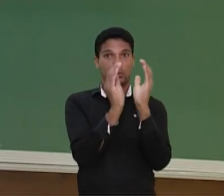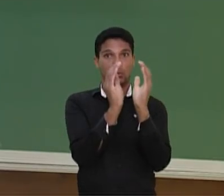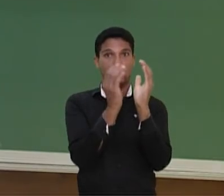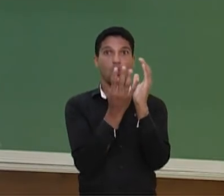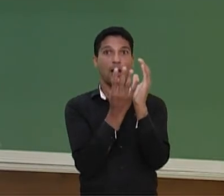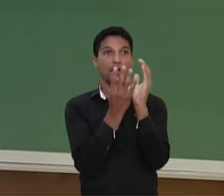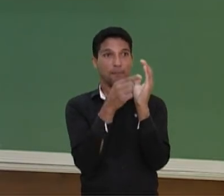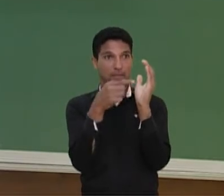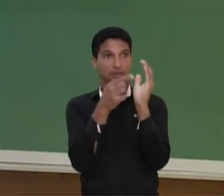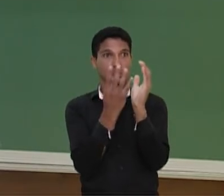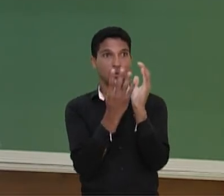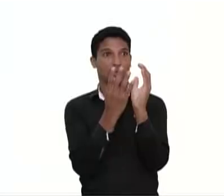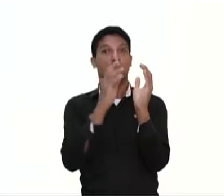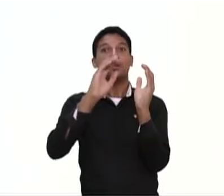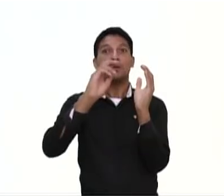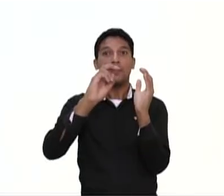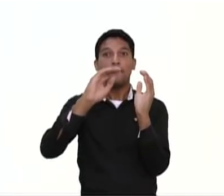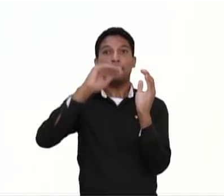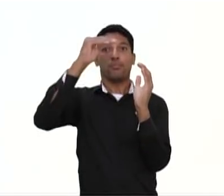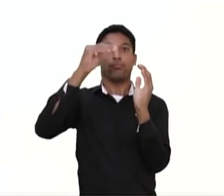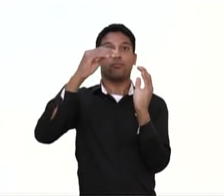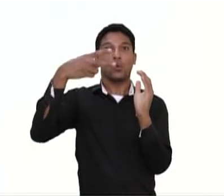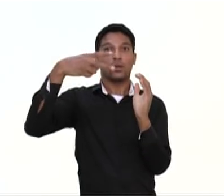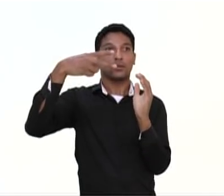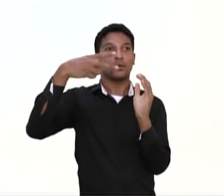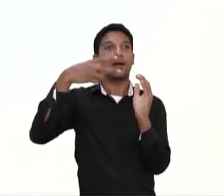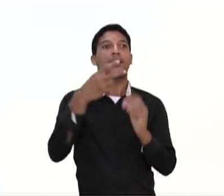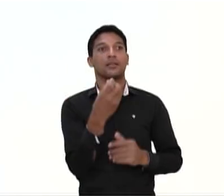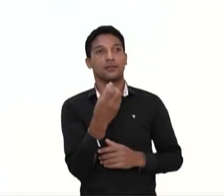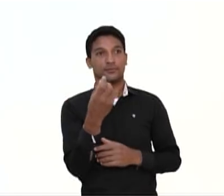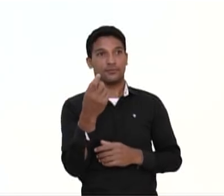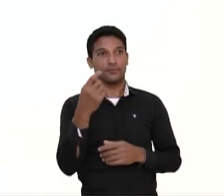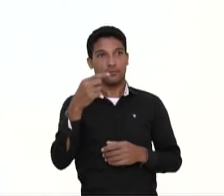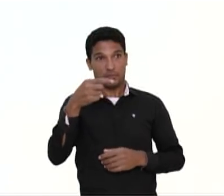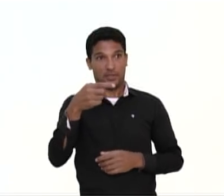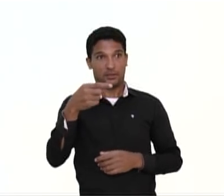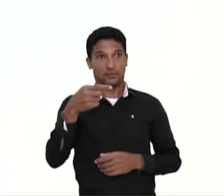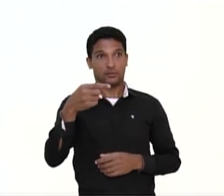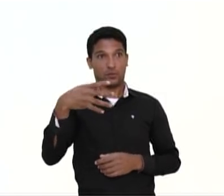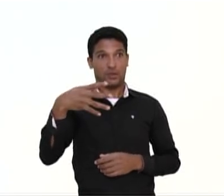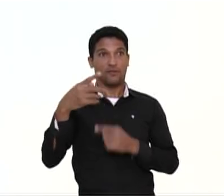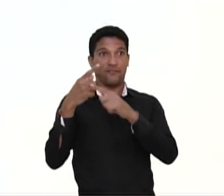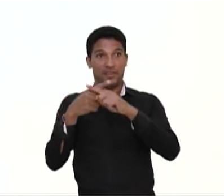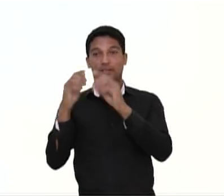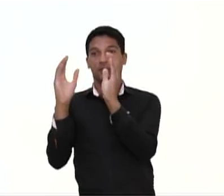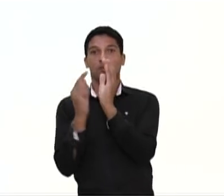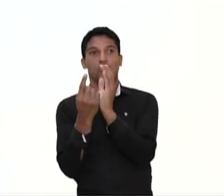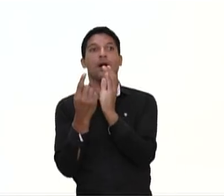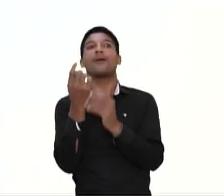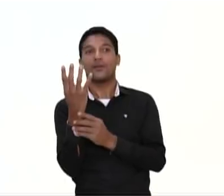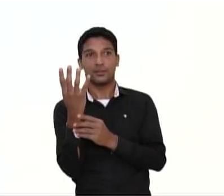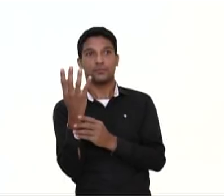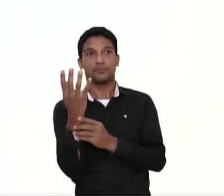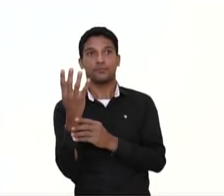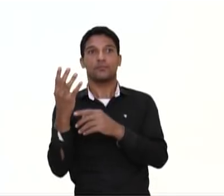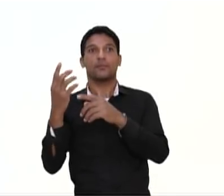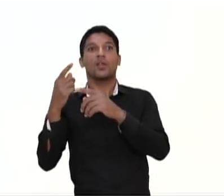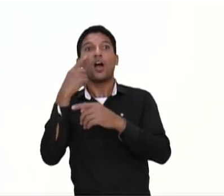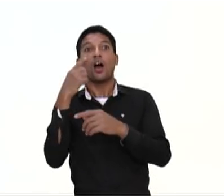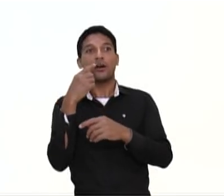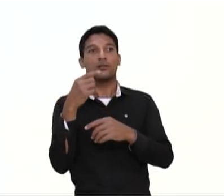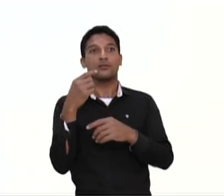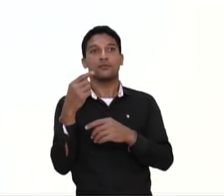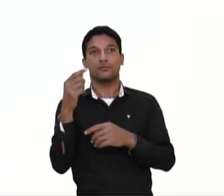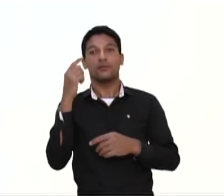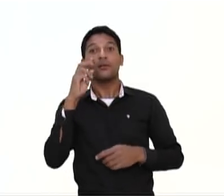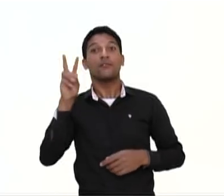quadrado, dá 16. Menos 4 vezes 1 dá 4, vezes 3, 12.